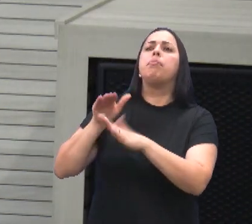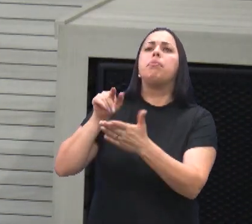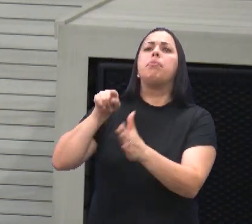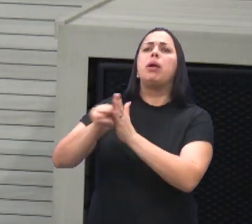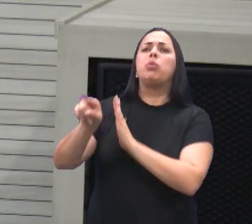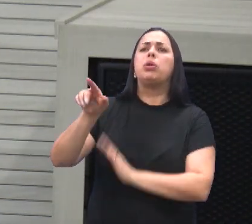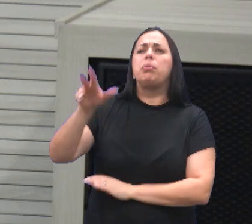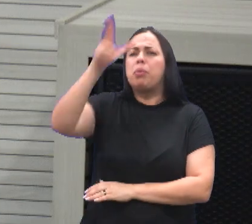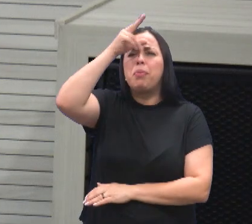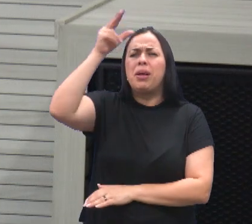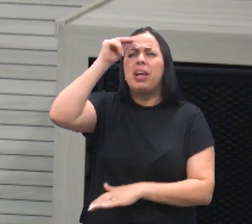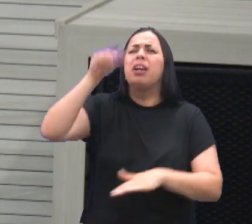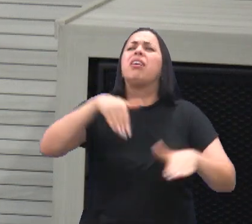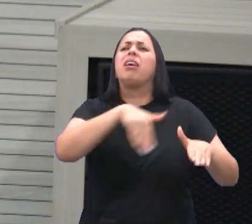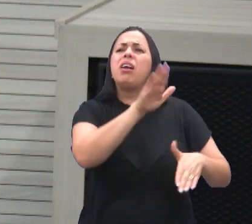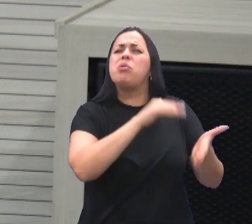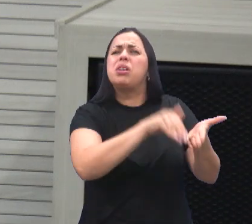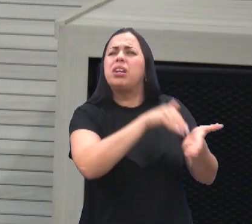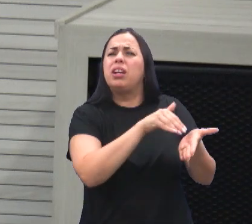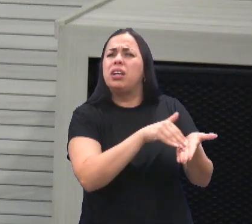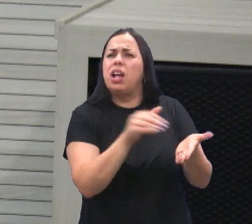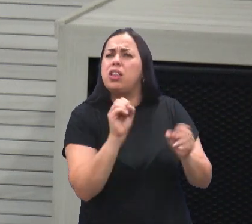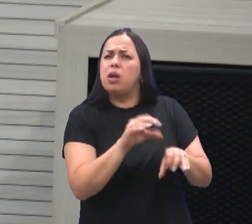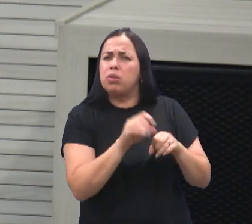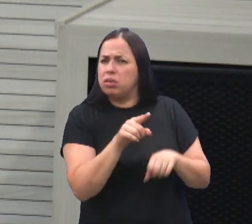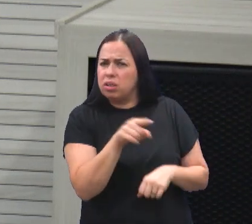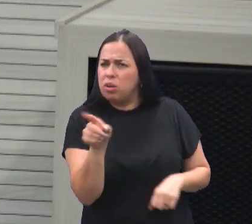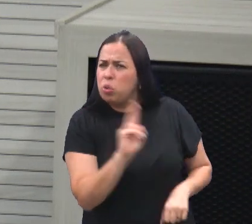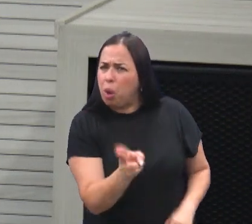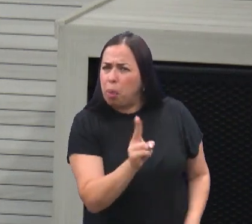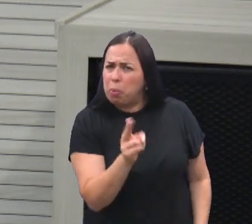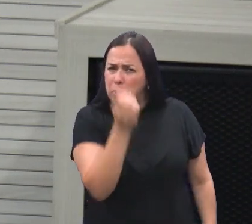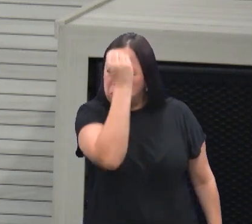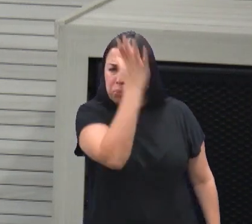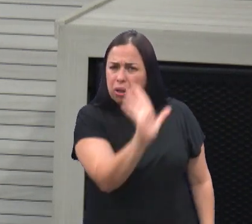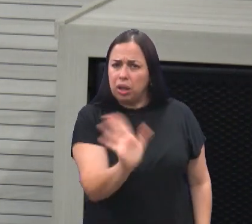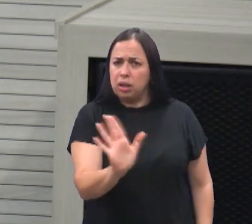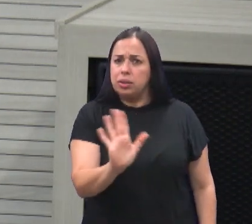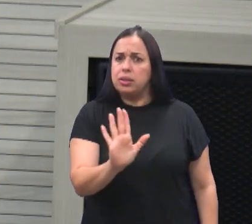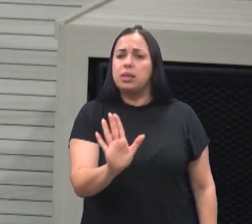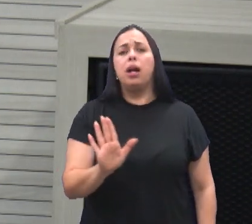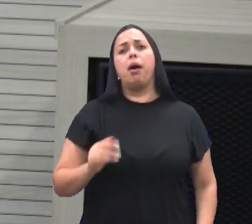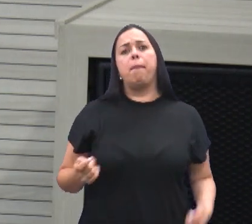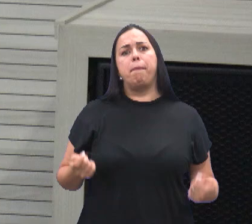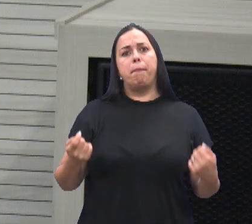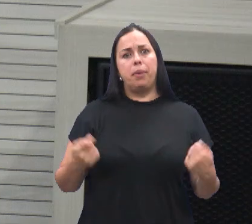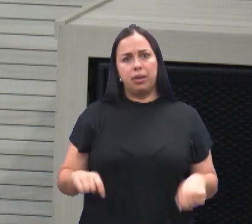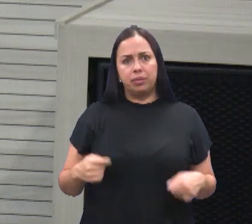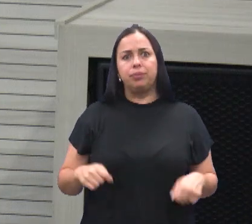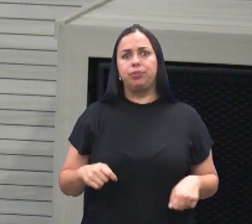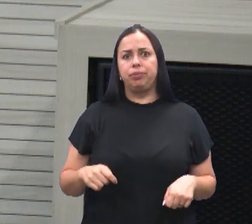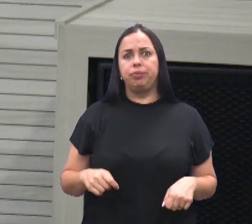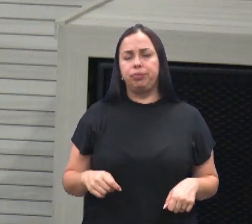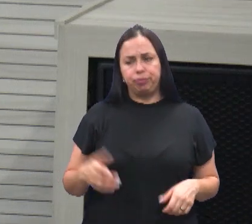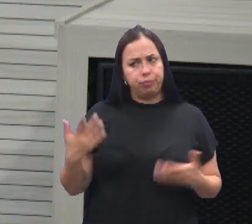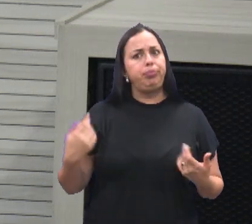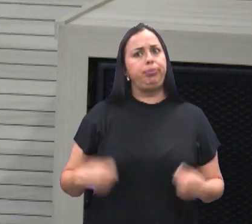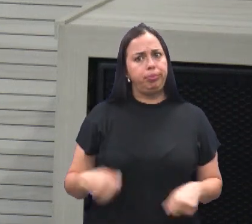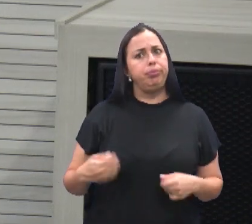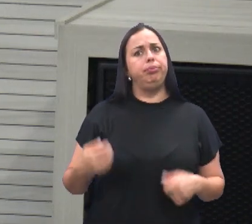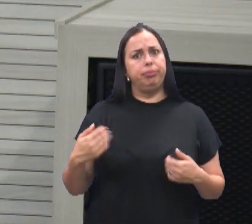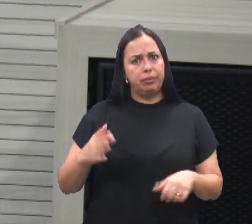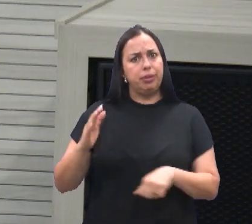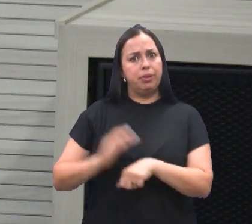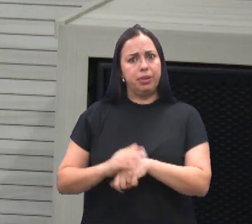Educação, que eu não sei quem que é, não marcou, o nome não marcou, mas está na hora de participar um pouco mais,